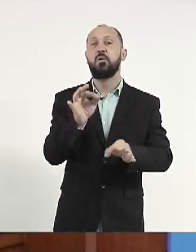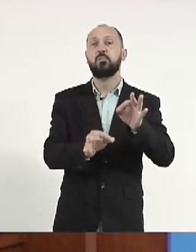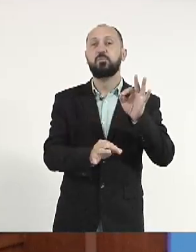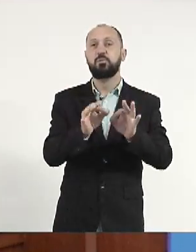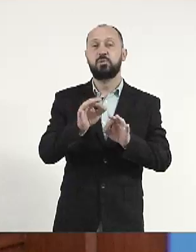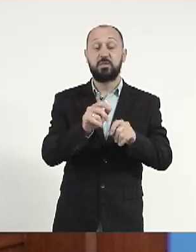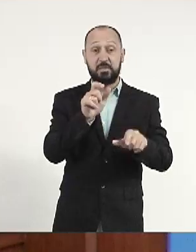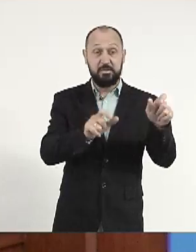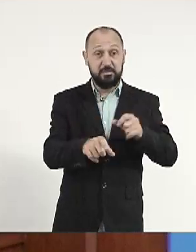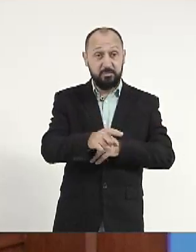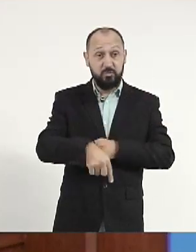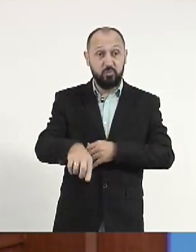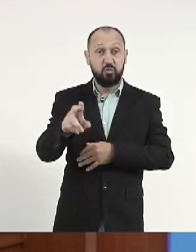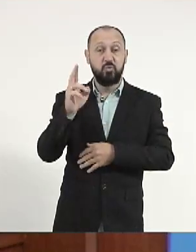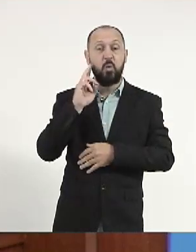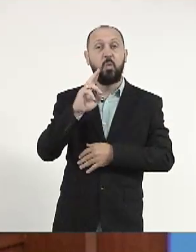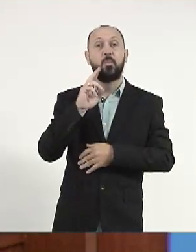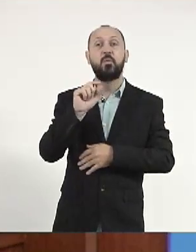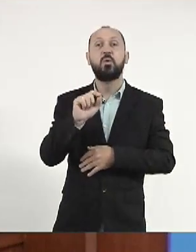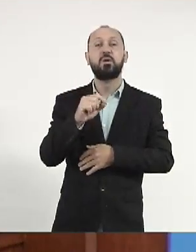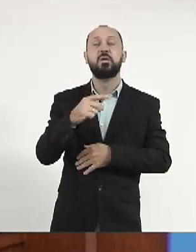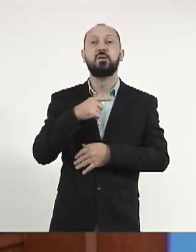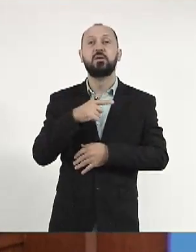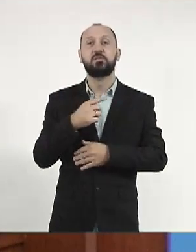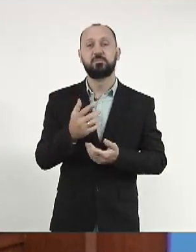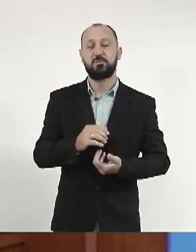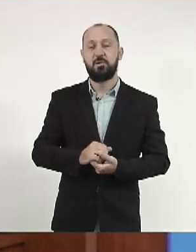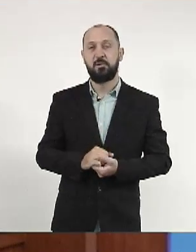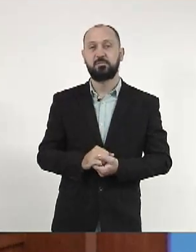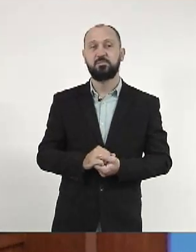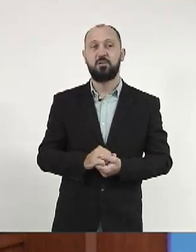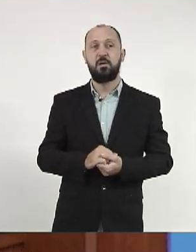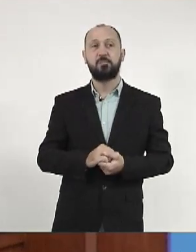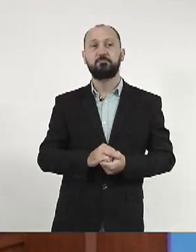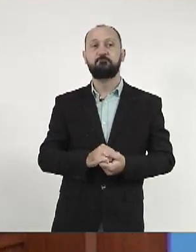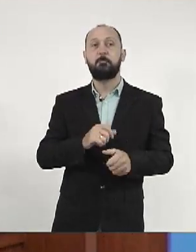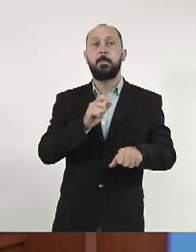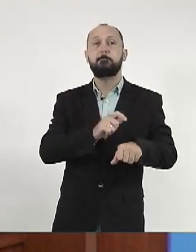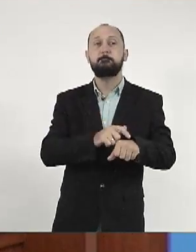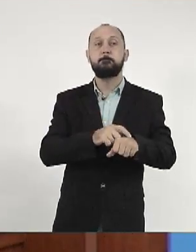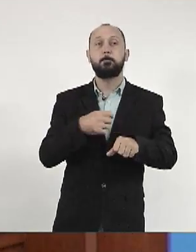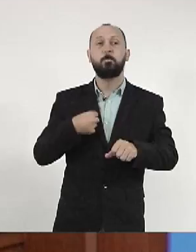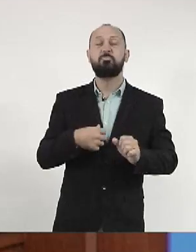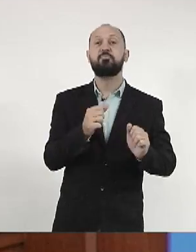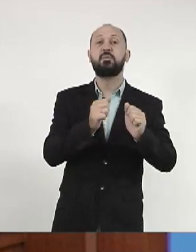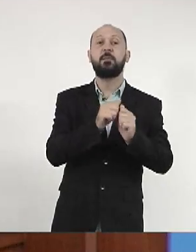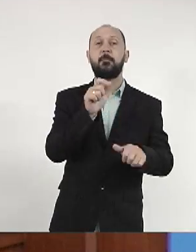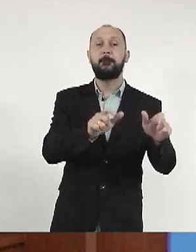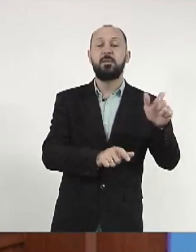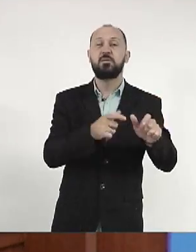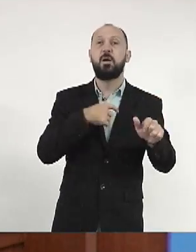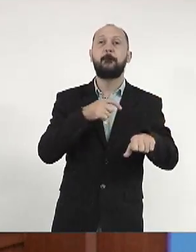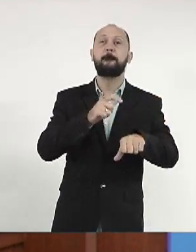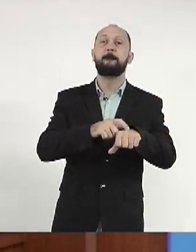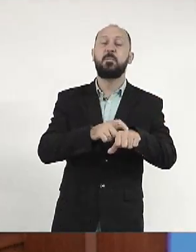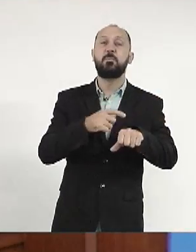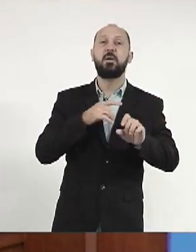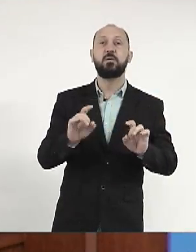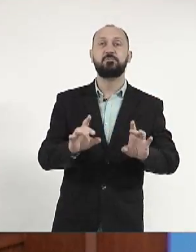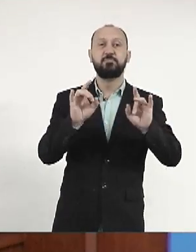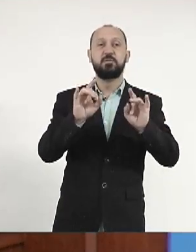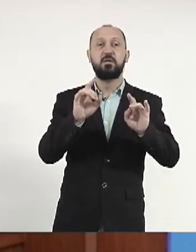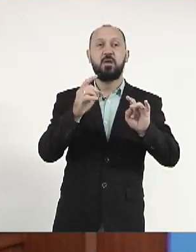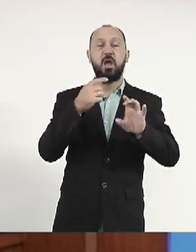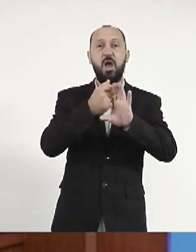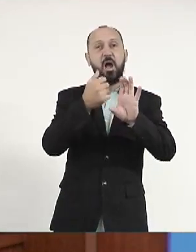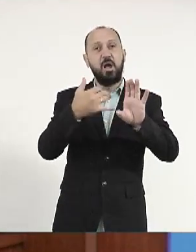dessas pessoas comuns que estejam em casos que envolvam indivíduos com foro privilegiados e